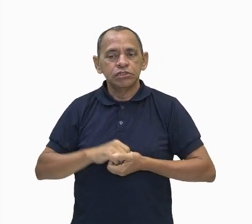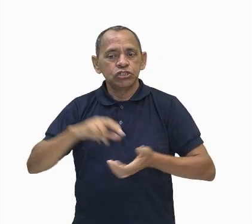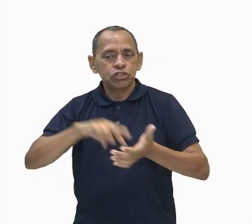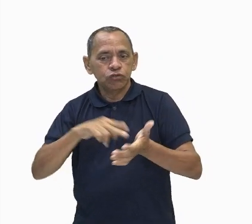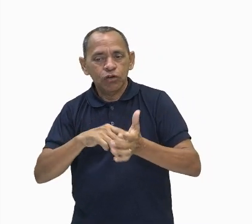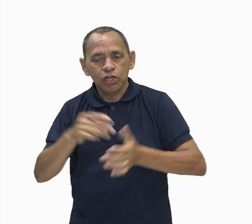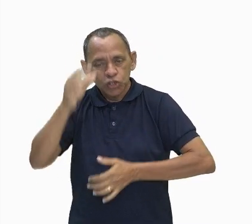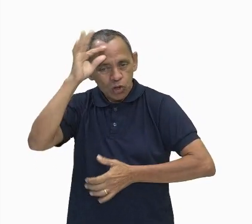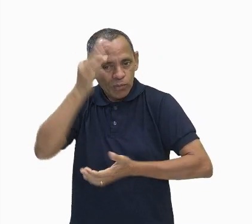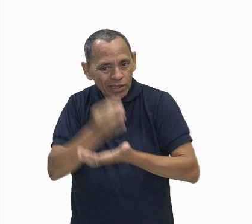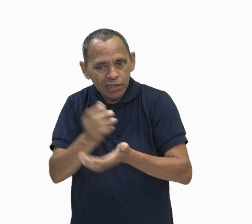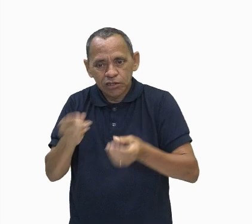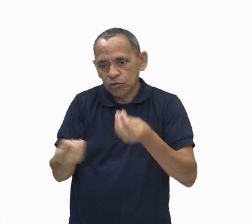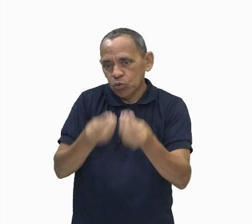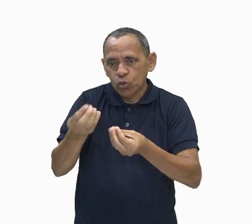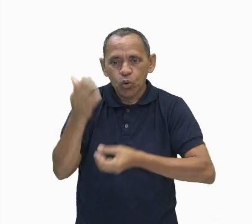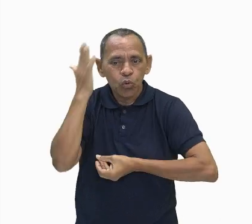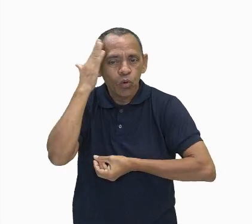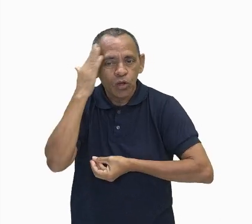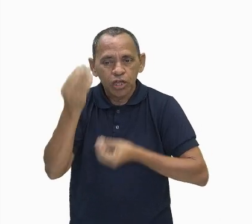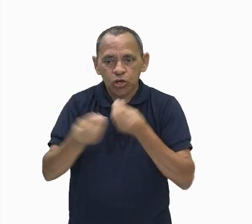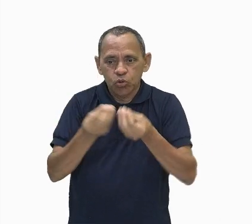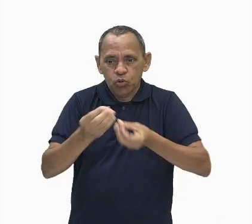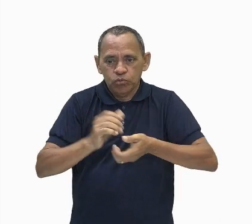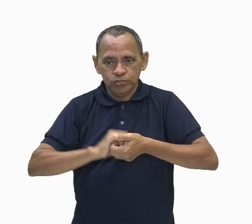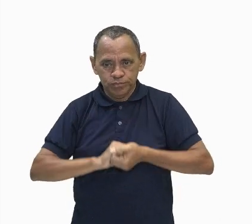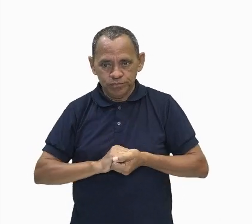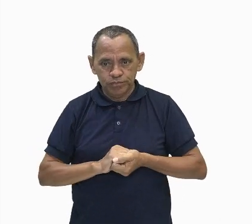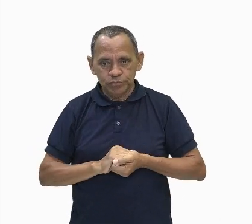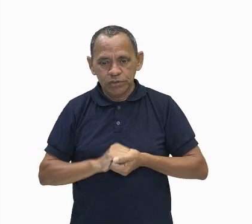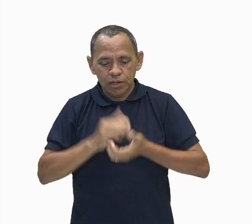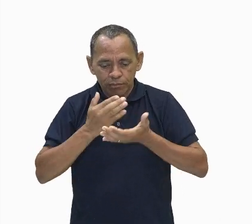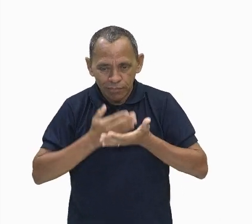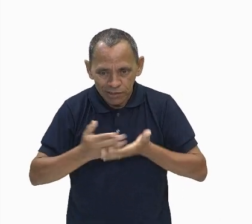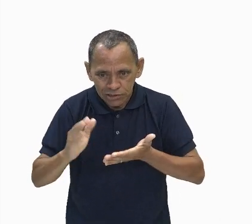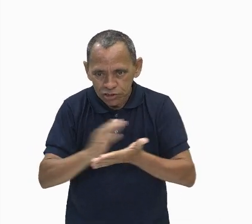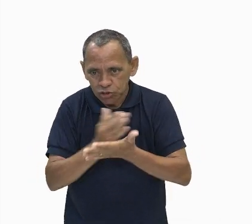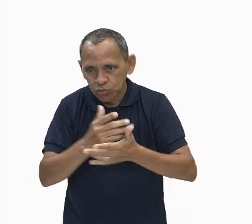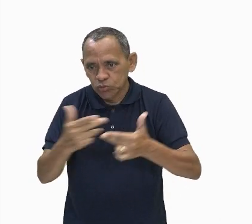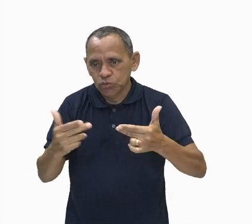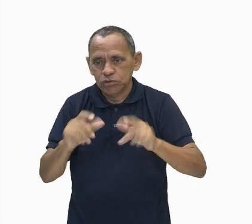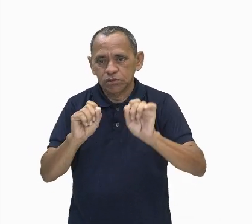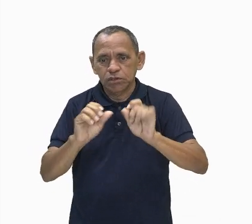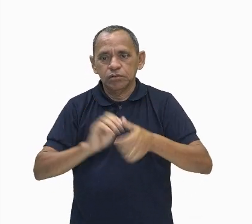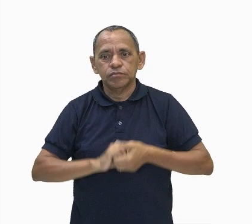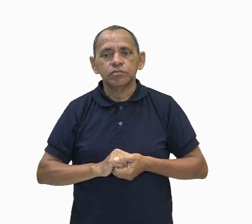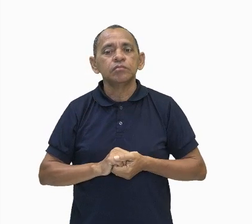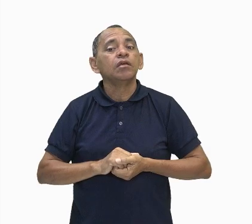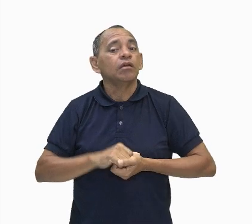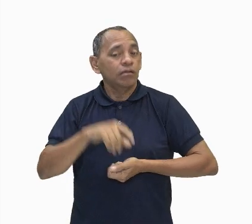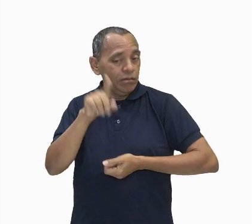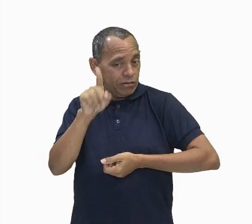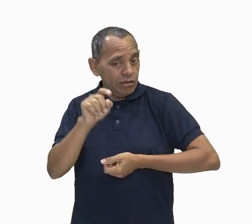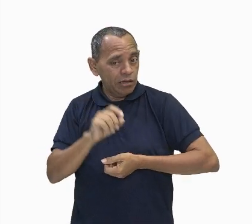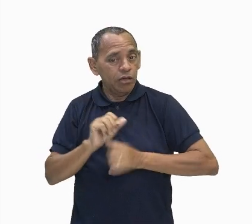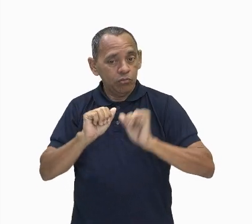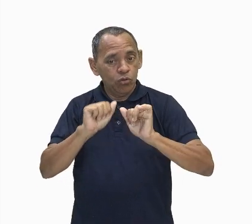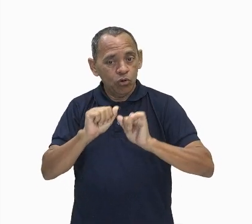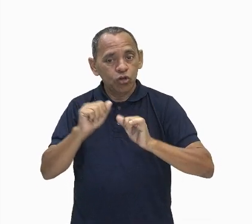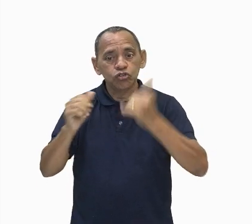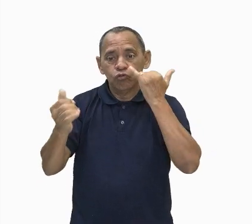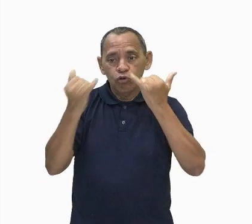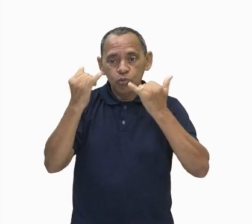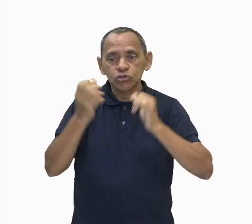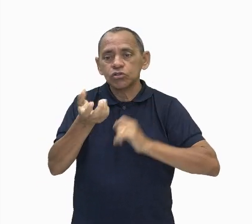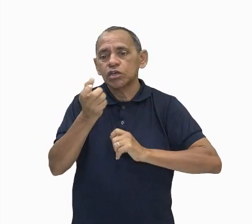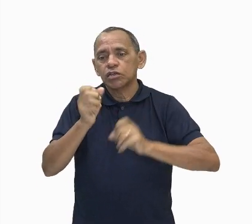compreender, aquilo que eu consigo entender a partir de alguma coisa. E isso pode ser aquela informação, e eu quero que vocês tenham